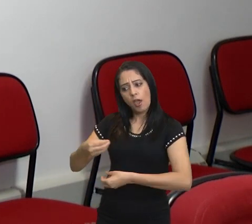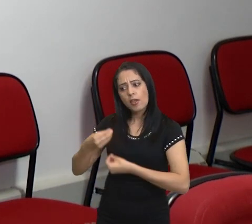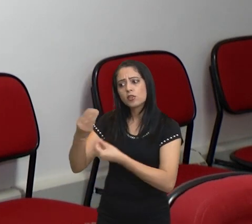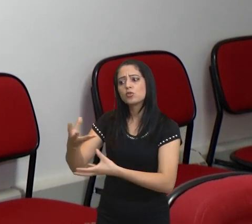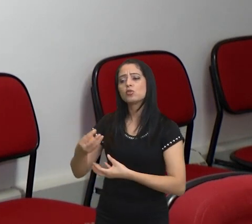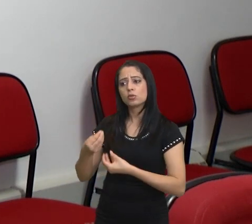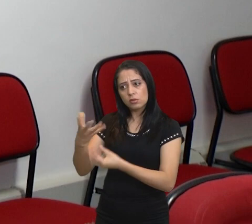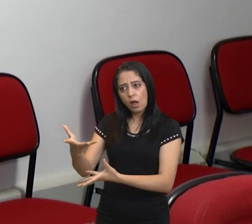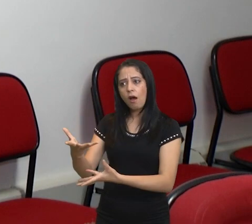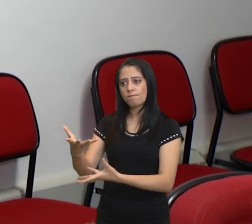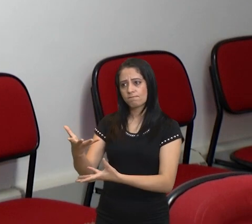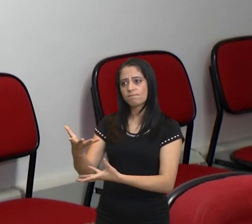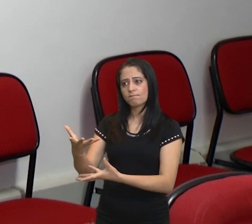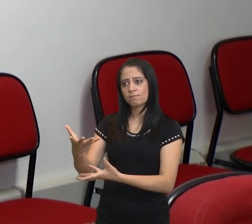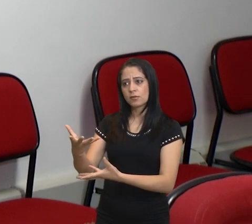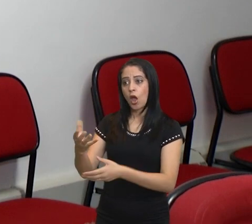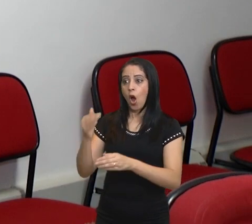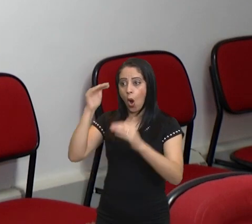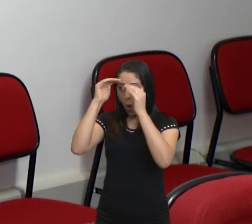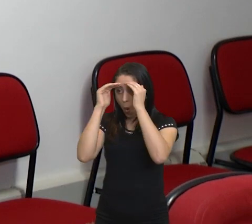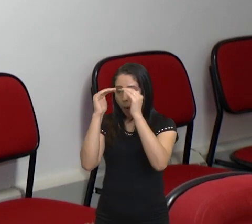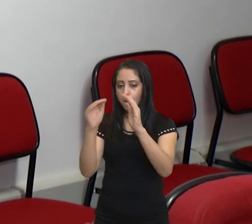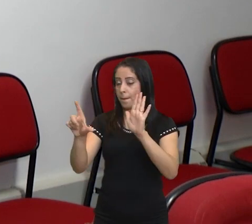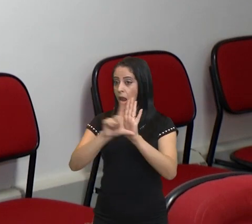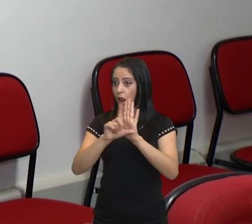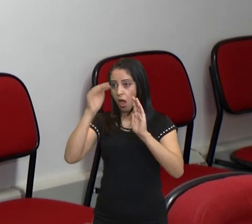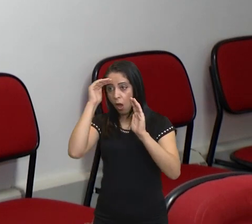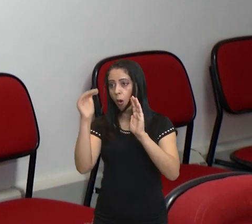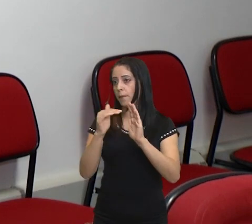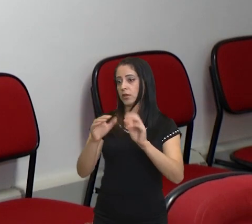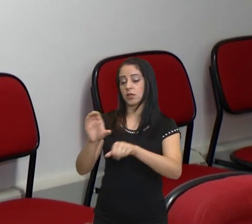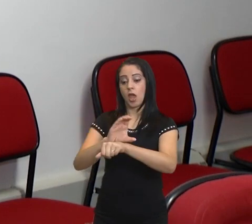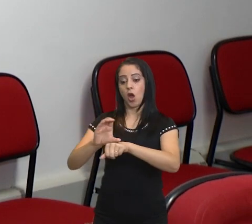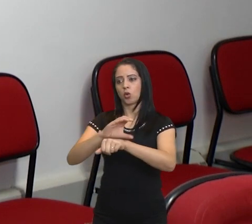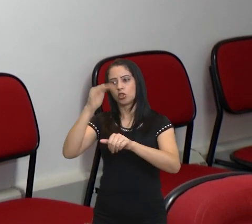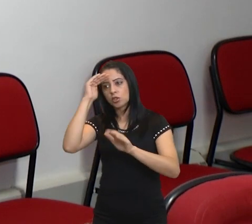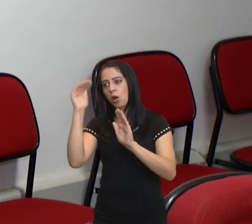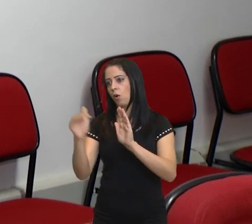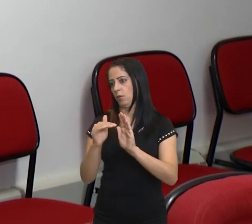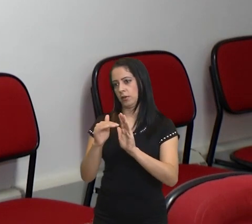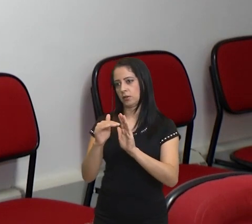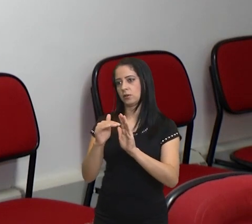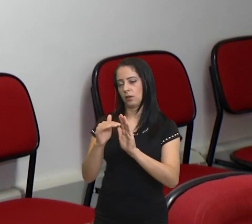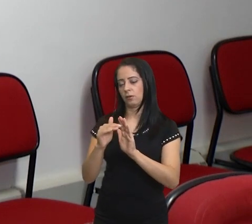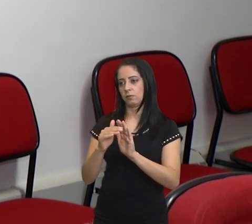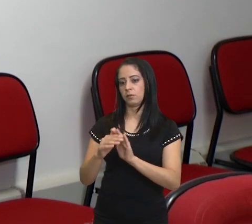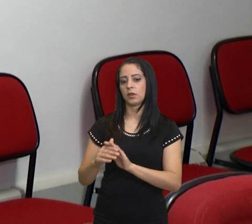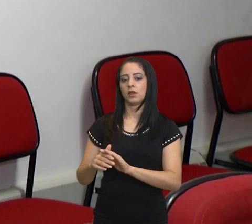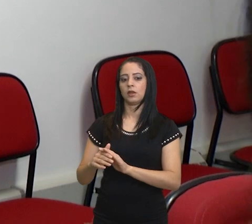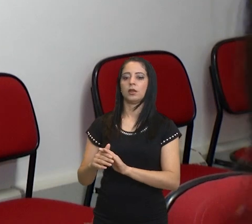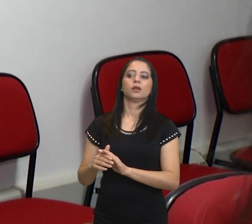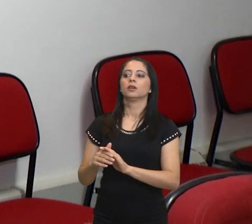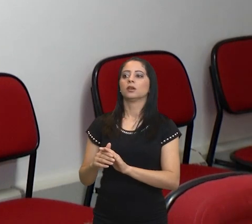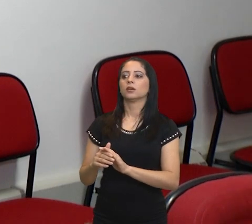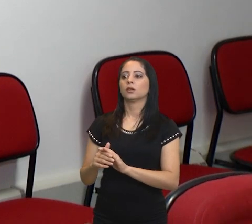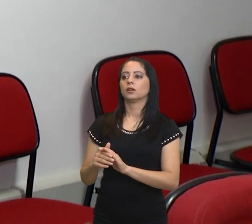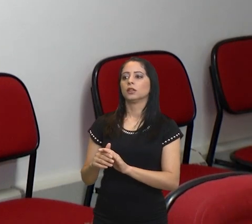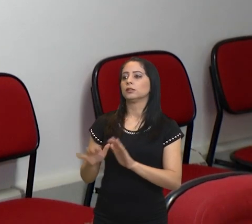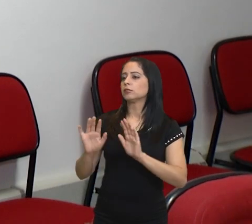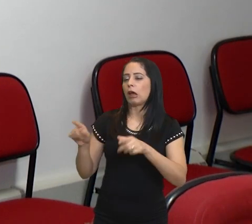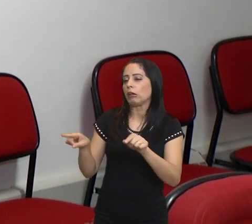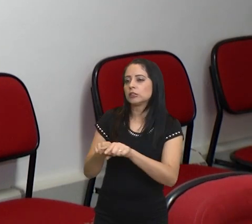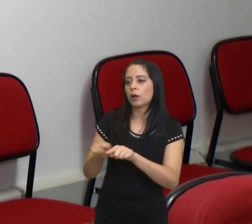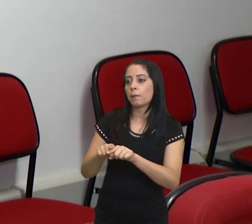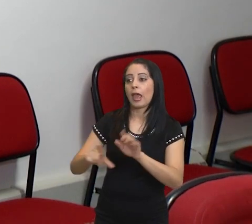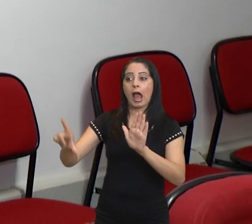os direitos assegurados, conforme legislação, conforme Convenção Internacional dos Direitos da Pessoa com Deficiência, Nada